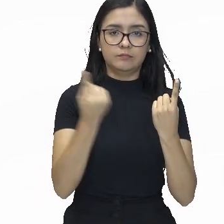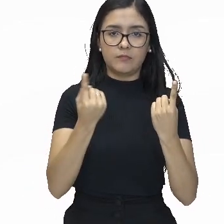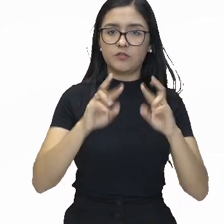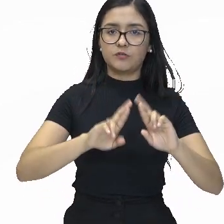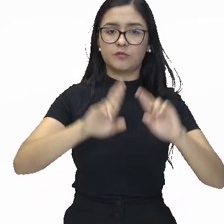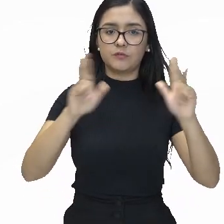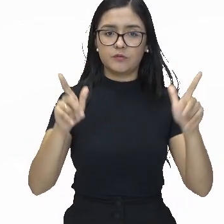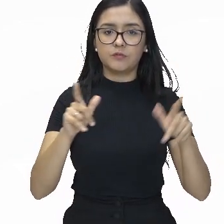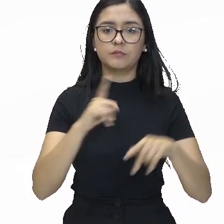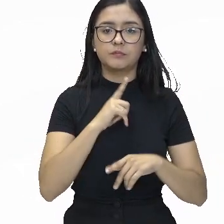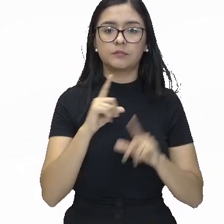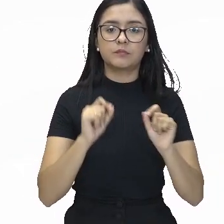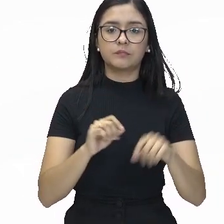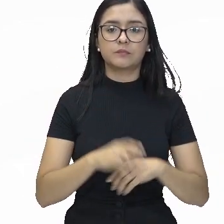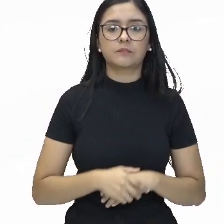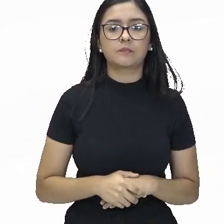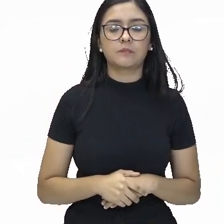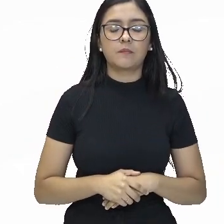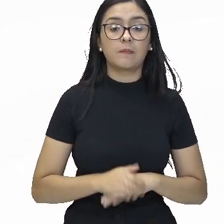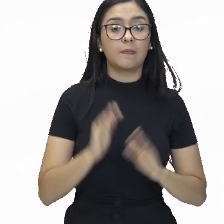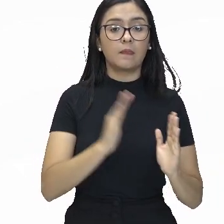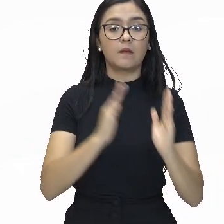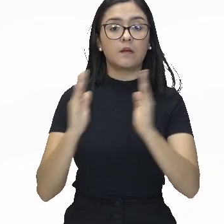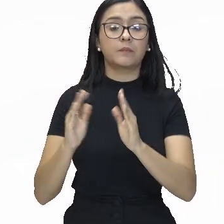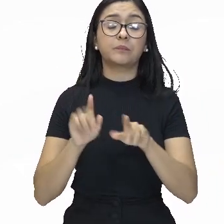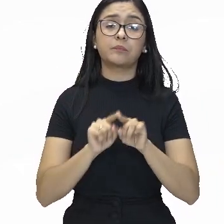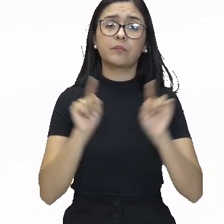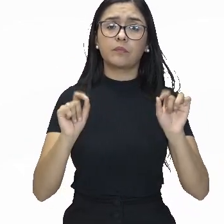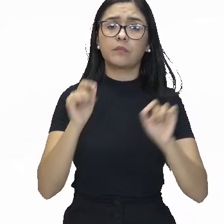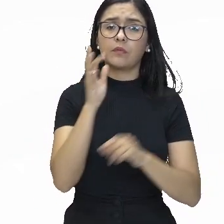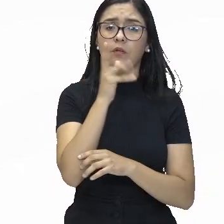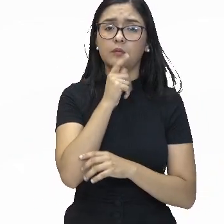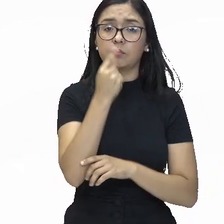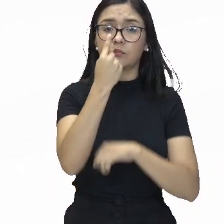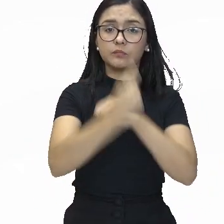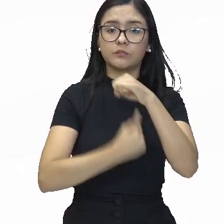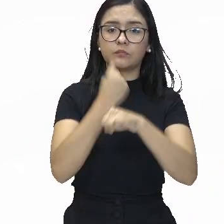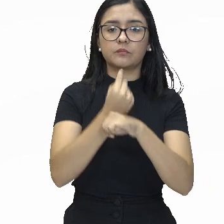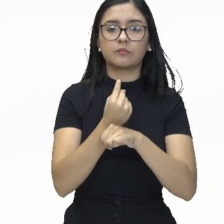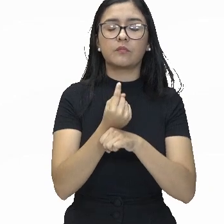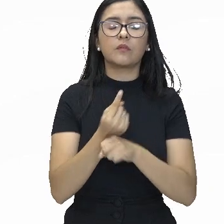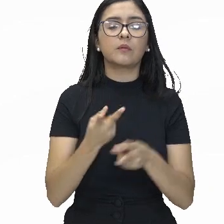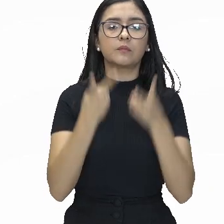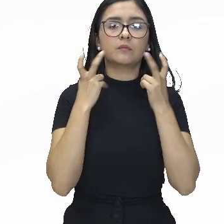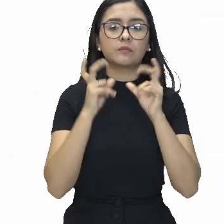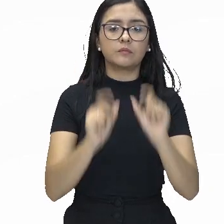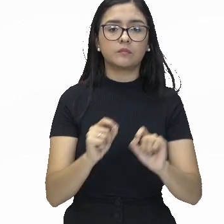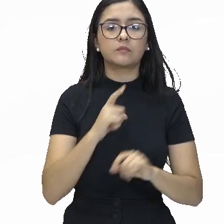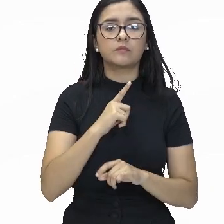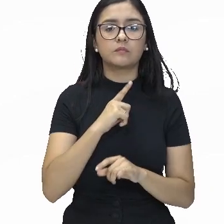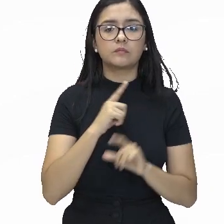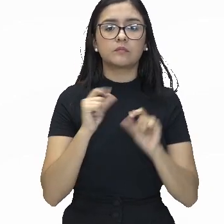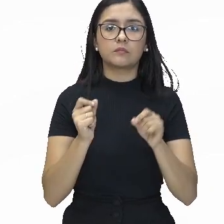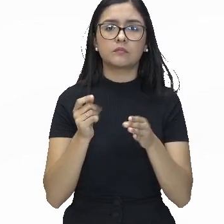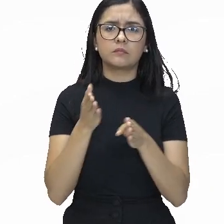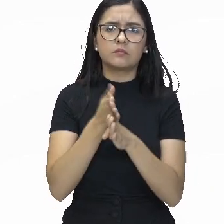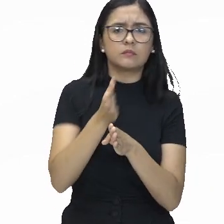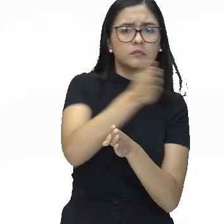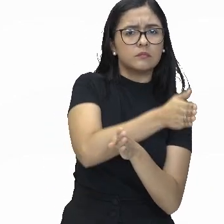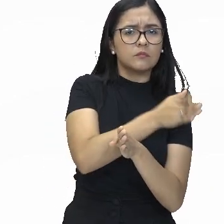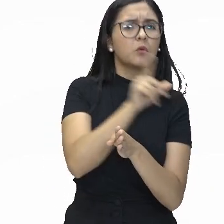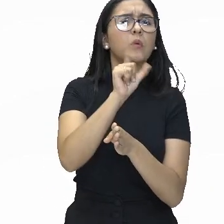tem, embora isso tenha durado apenas um ano, já dá para perceber que tem coisas,